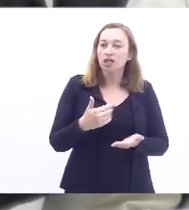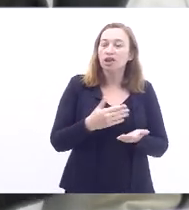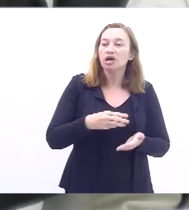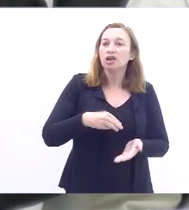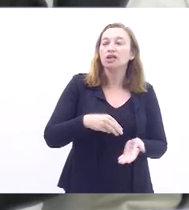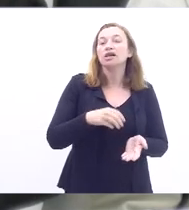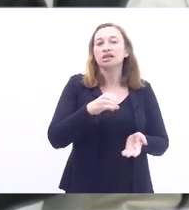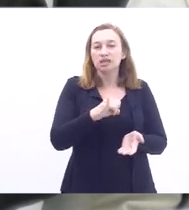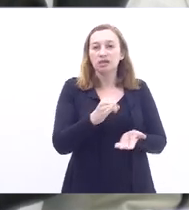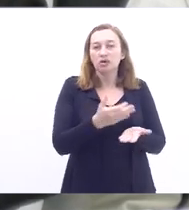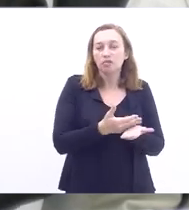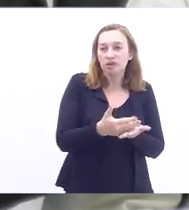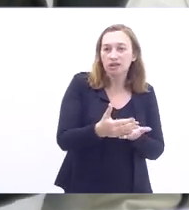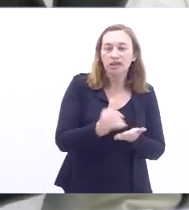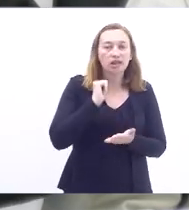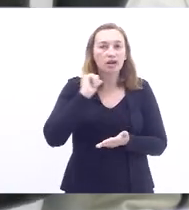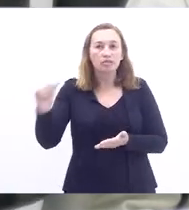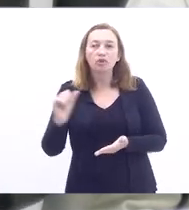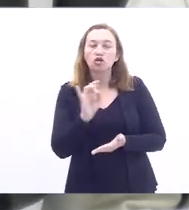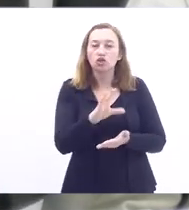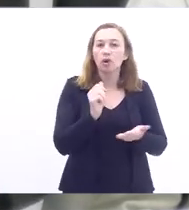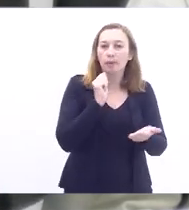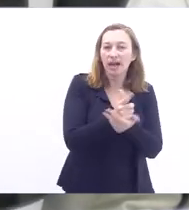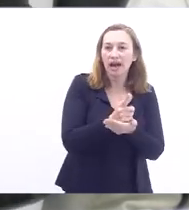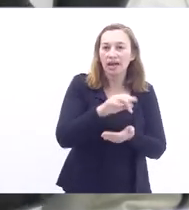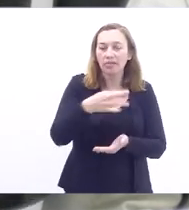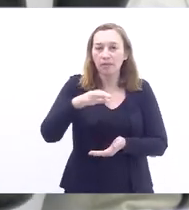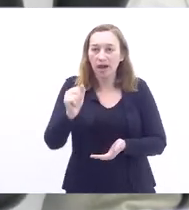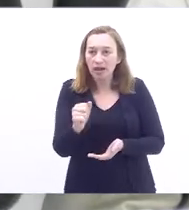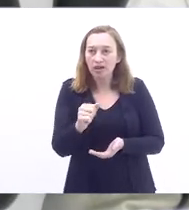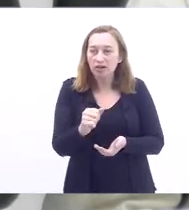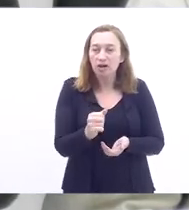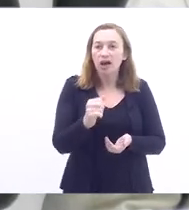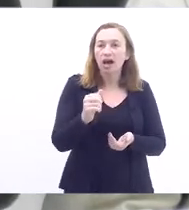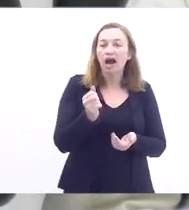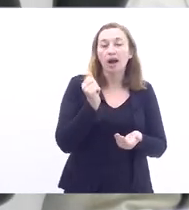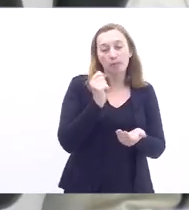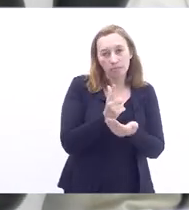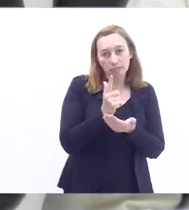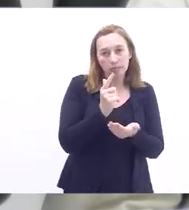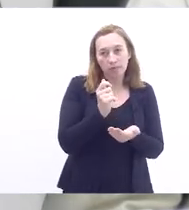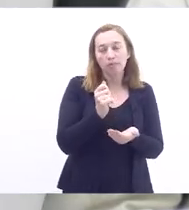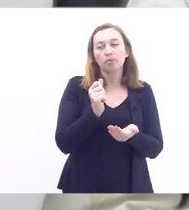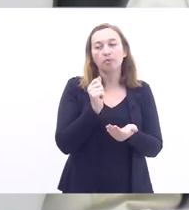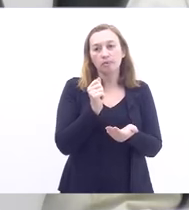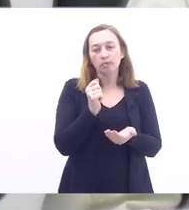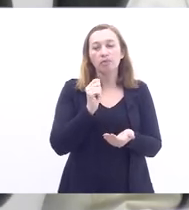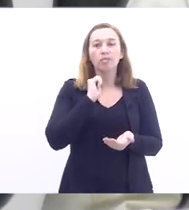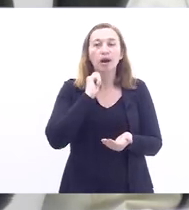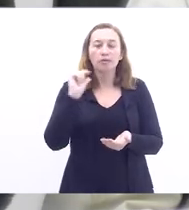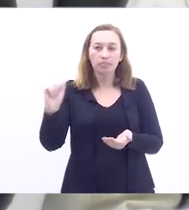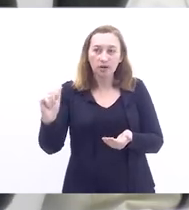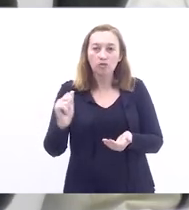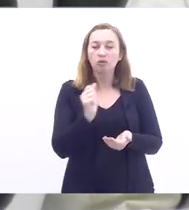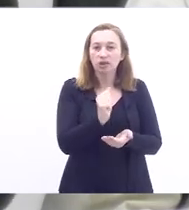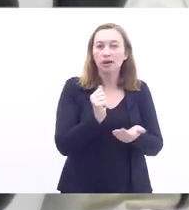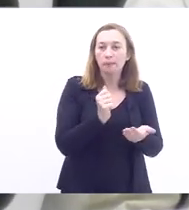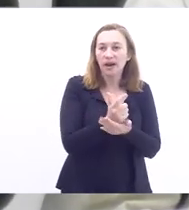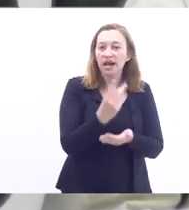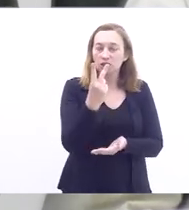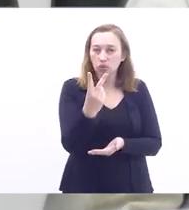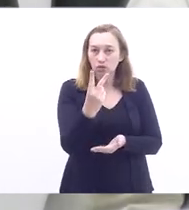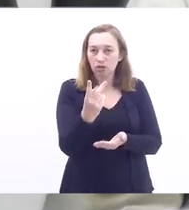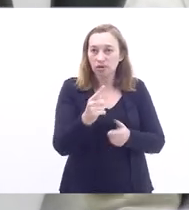em abril se eu poderia ser pau em maio quando ele abriu a gente podia ter pago duas aqui como estamos em abril é que tenhamos mais